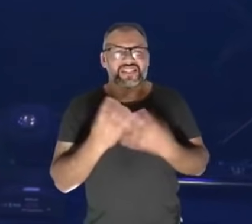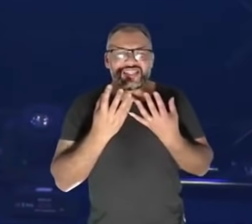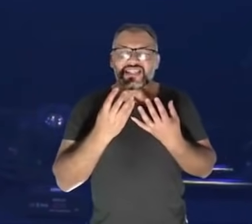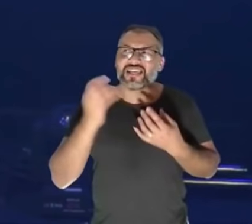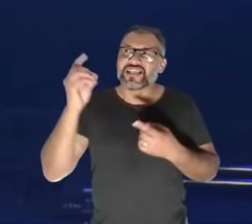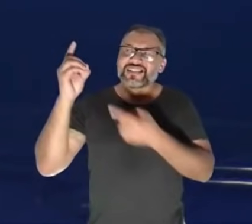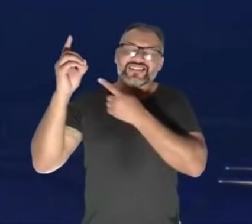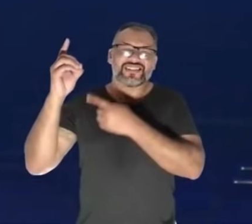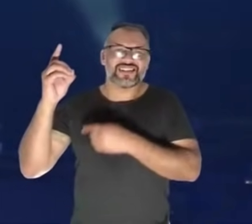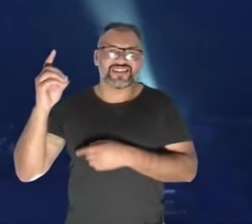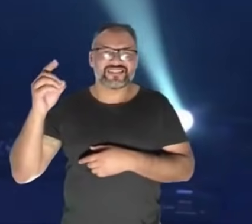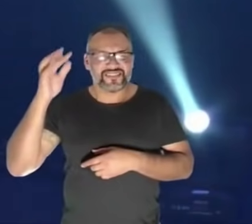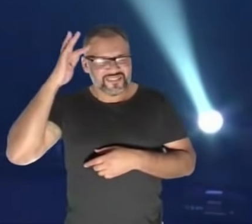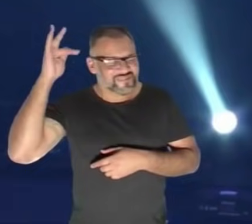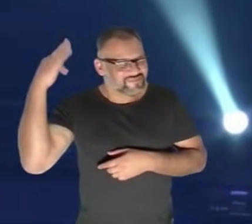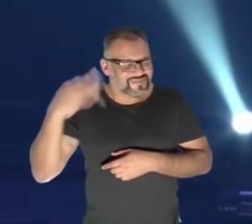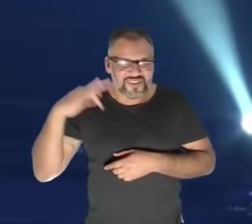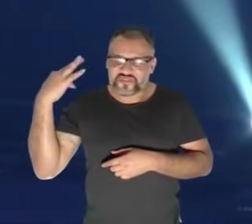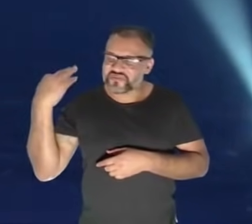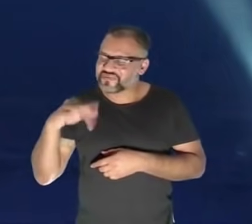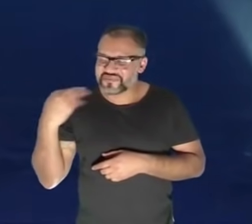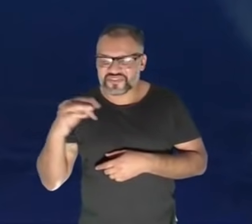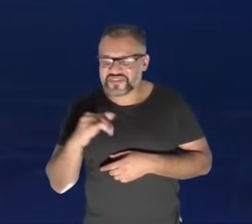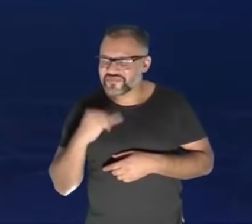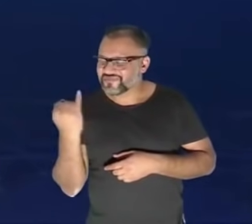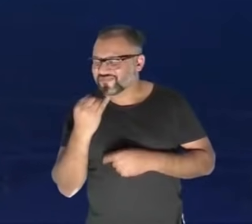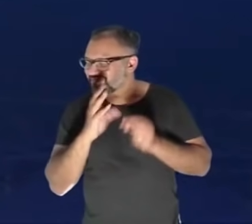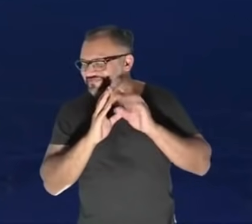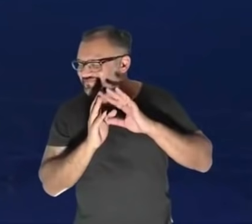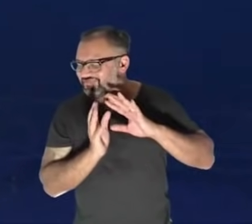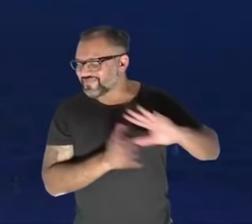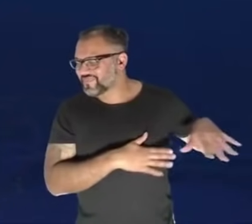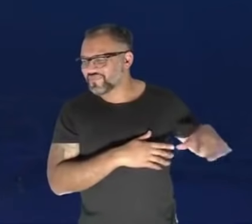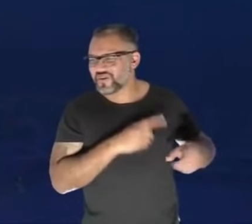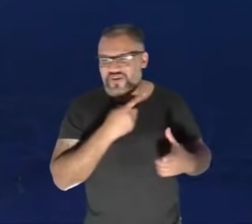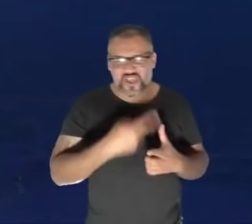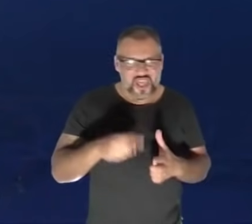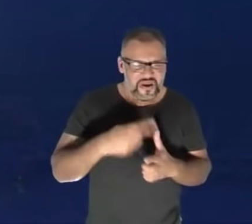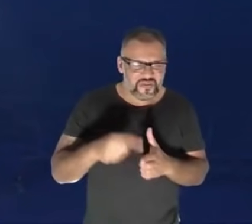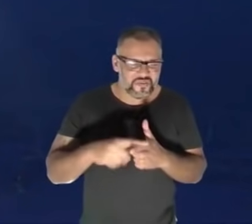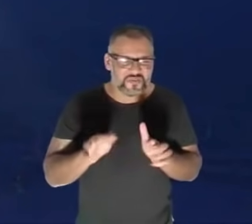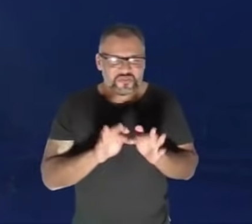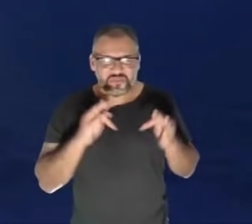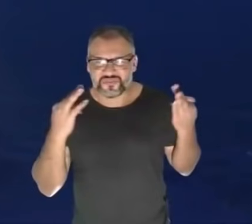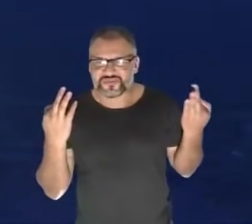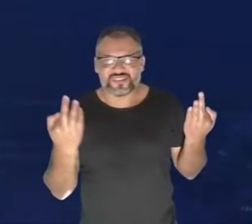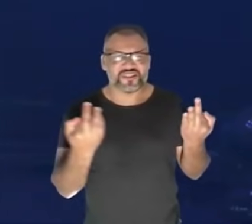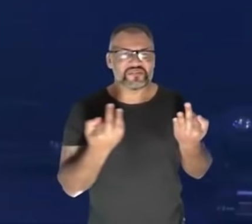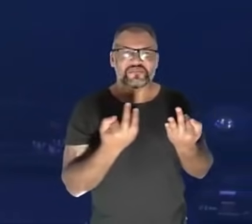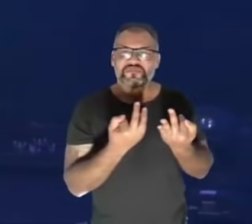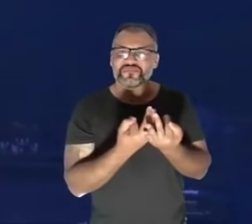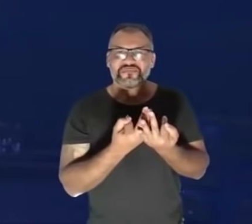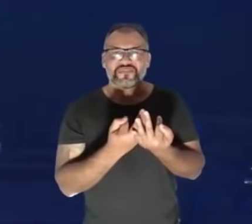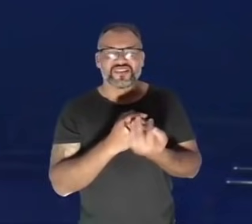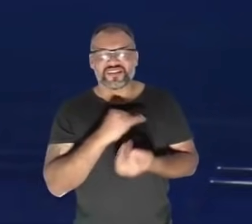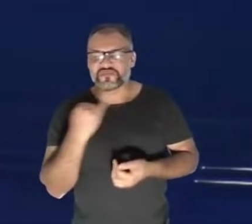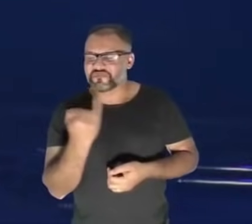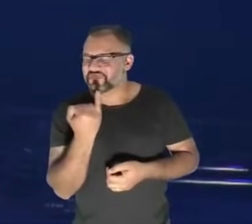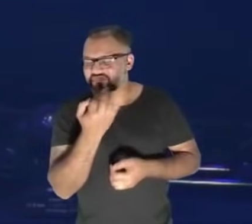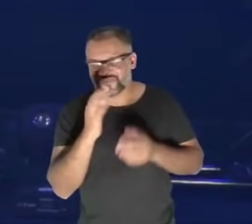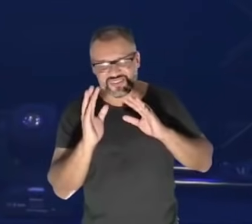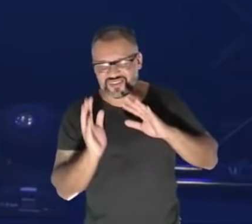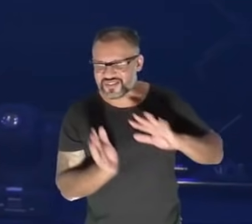por Deus é maior que a minha dor de cabeça a minha fome por Deus é maior que meus problemas familiares né A minha fome por Deus é maior que a minha ansiedade